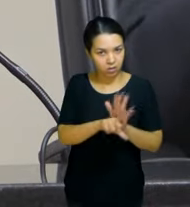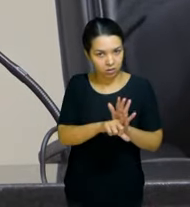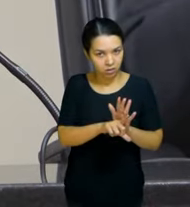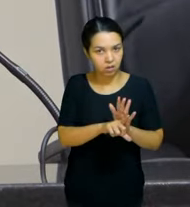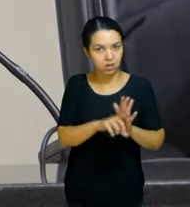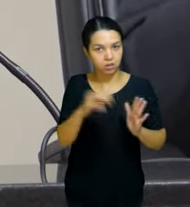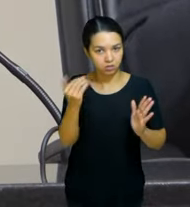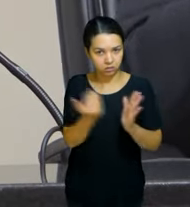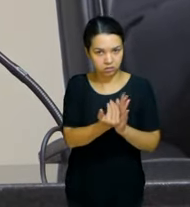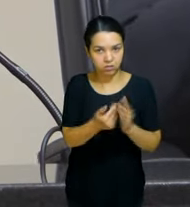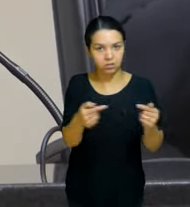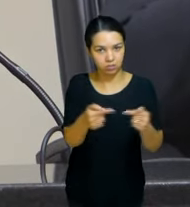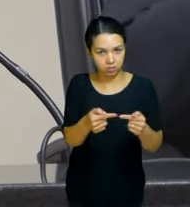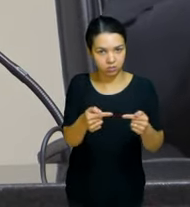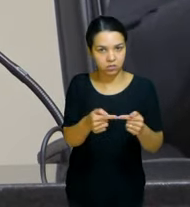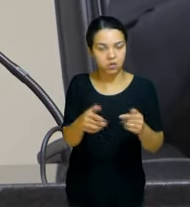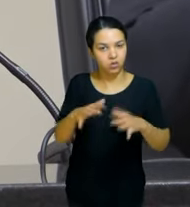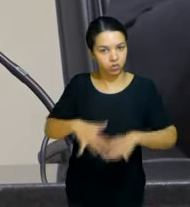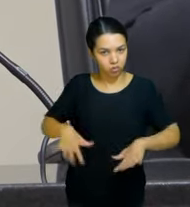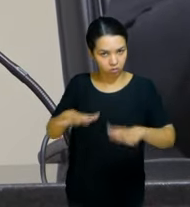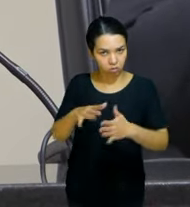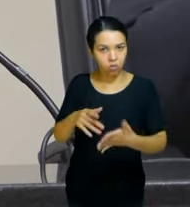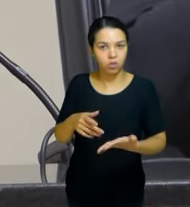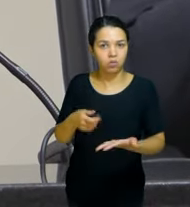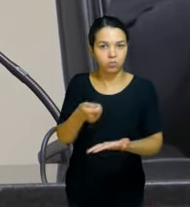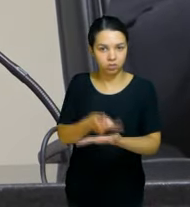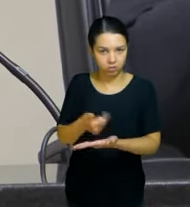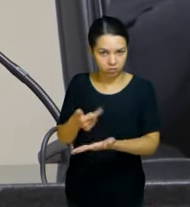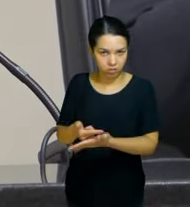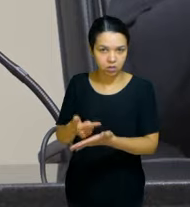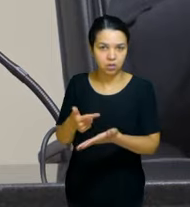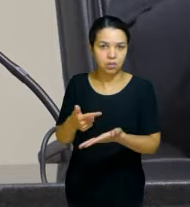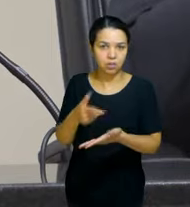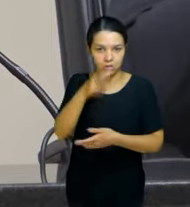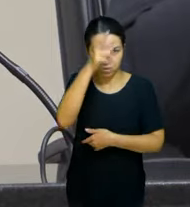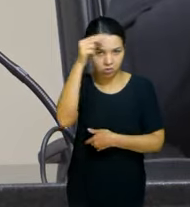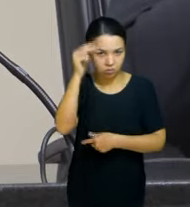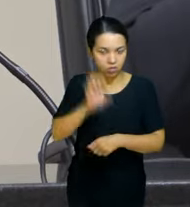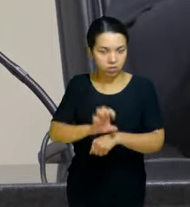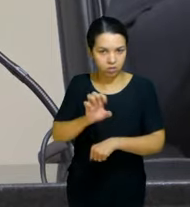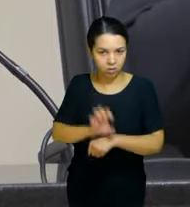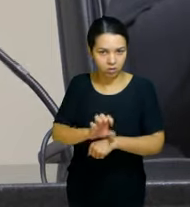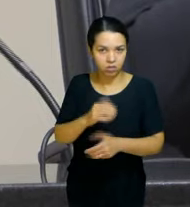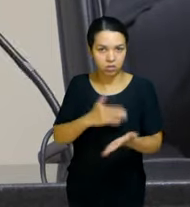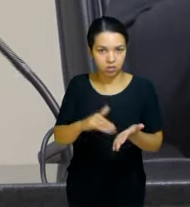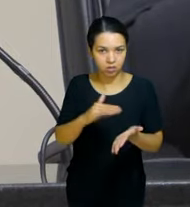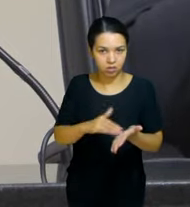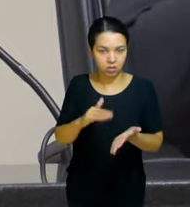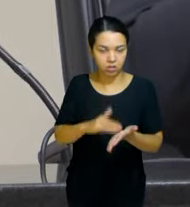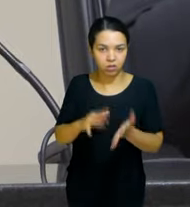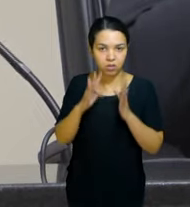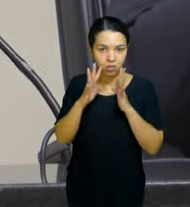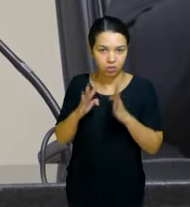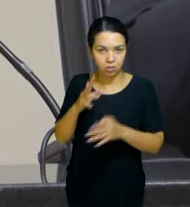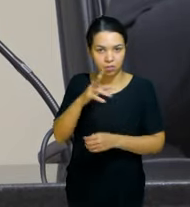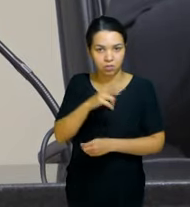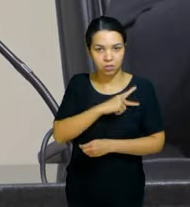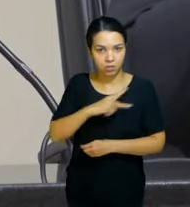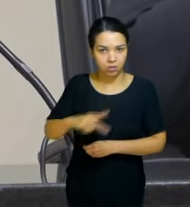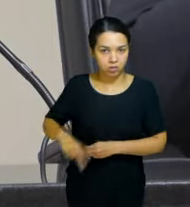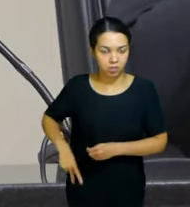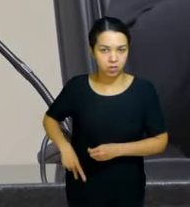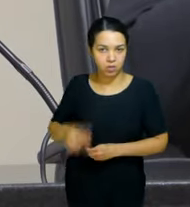prestam conta, prefeitura, estado, secretarias. Aí eu vi atentamente aqui o presidente, 61